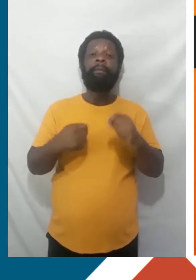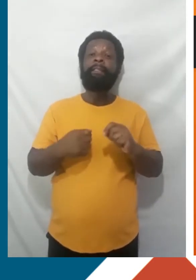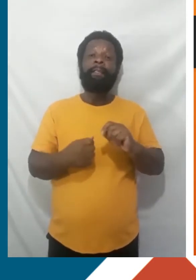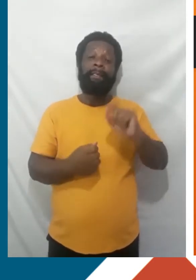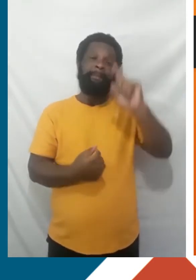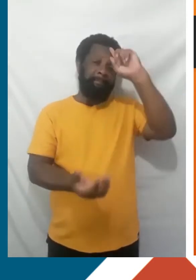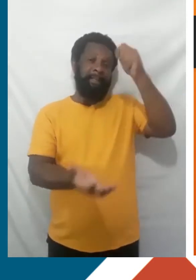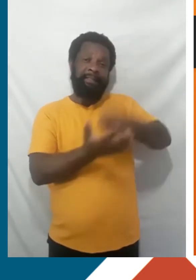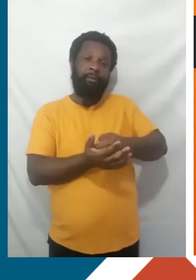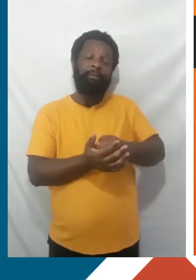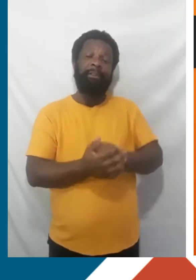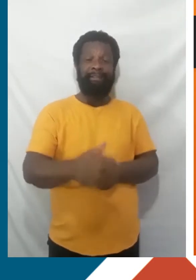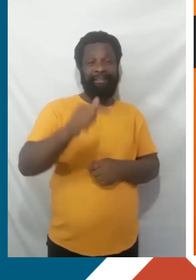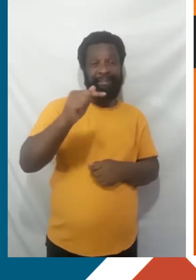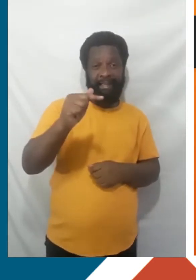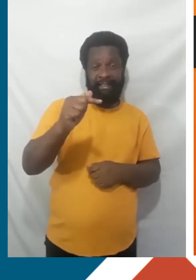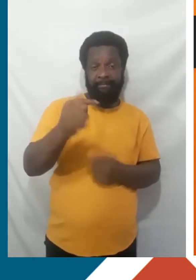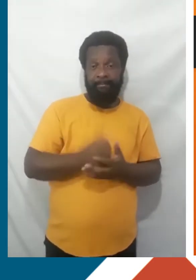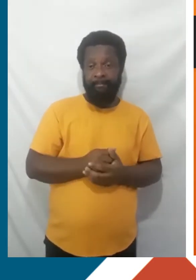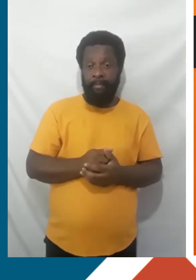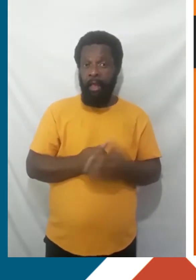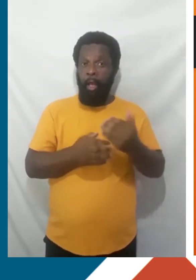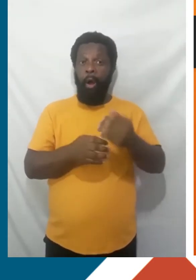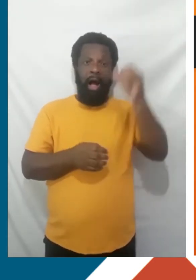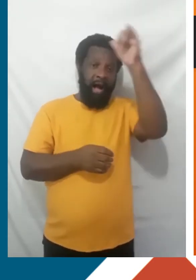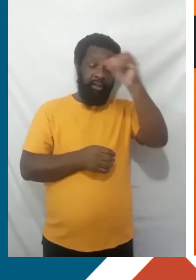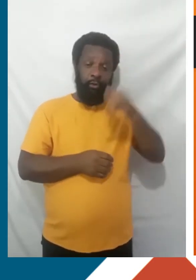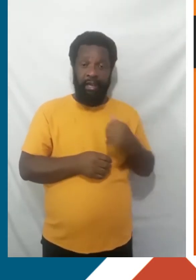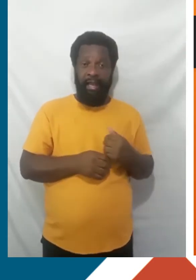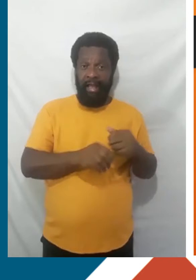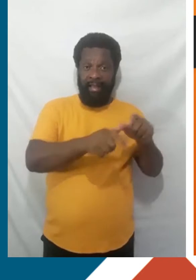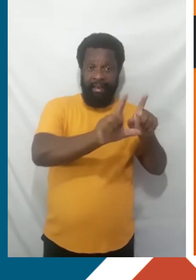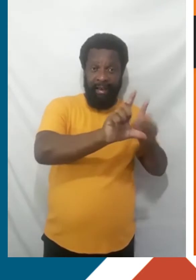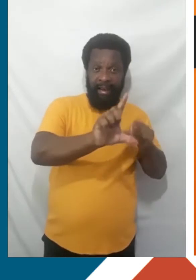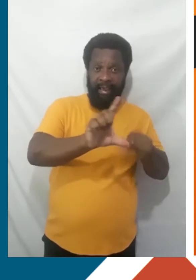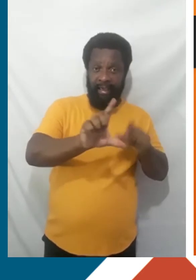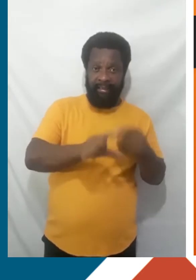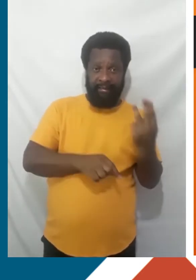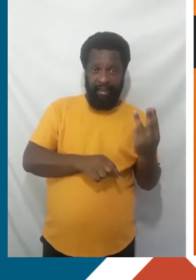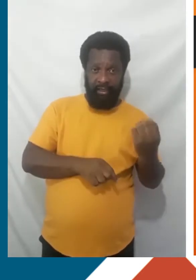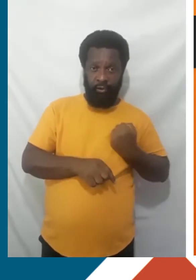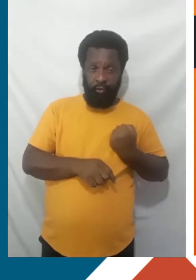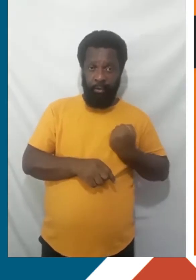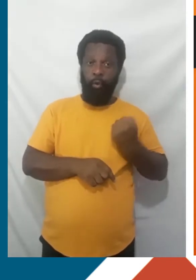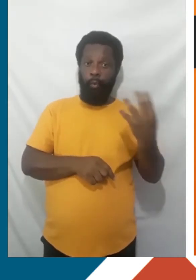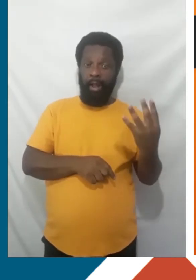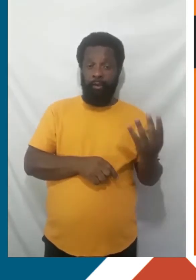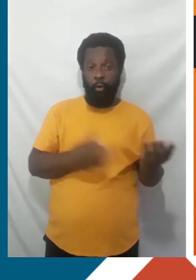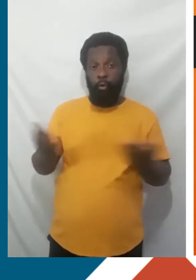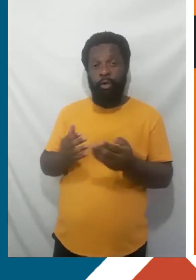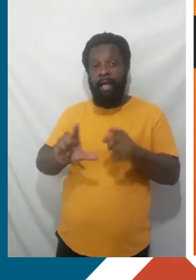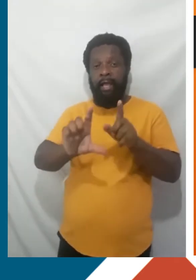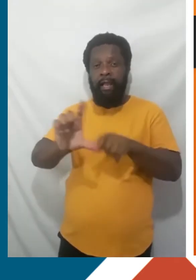que tomamos 7 decisões. No antigo, 3 letras e 4 dígitos, e no